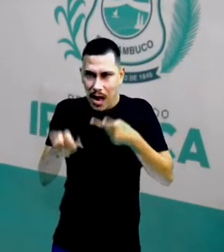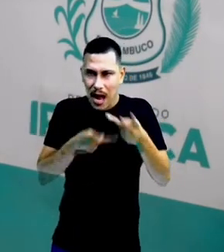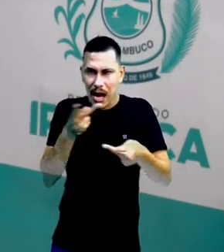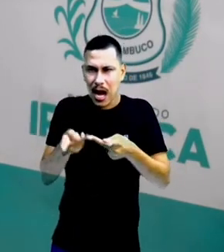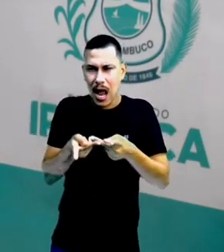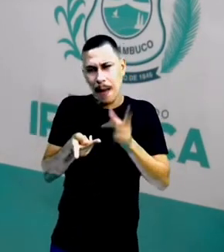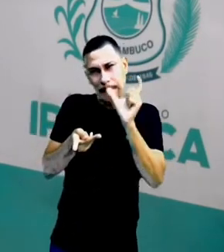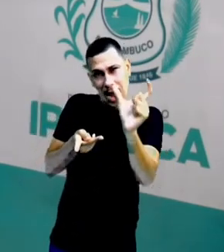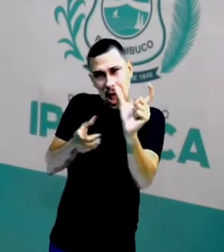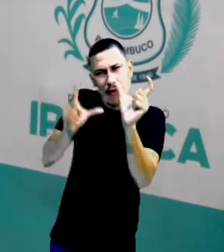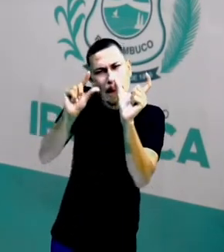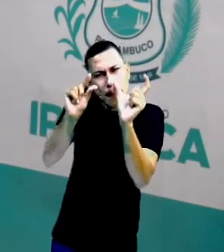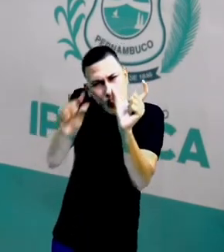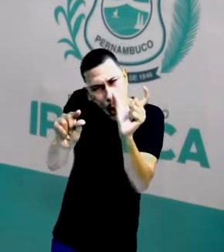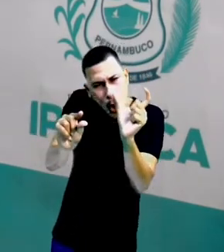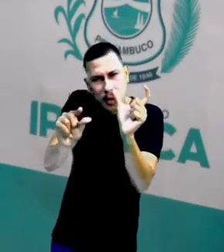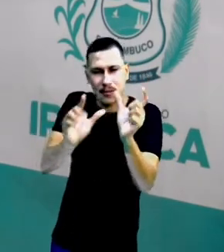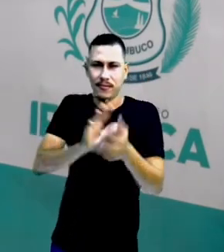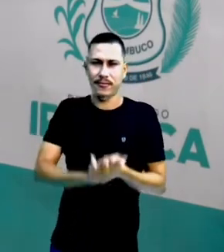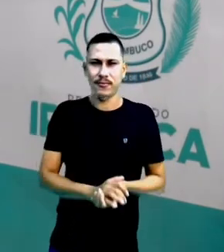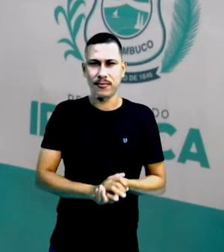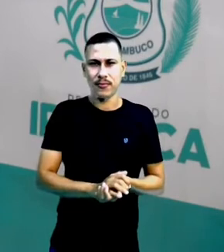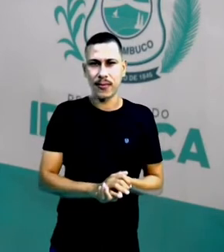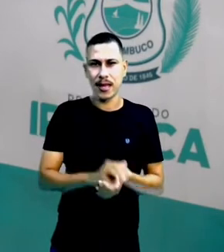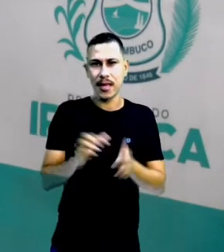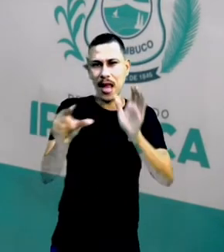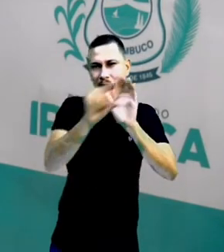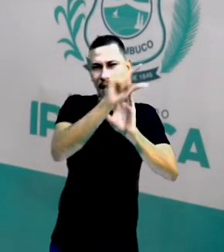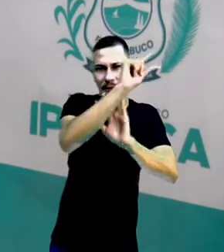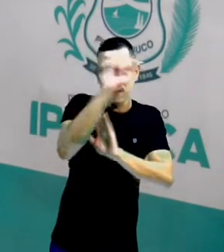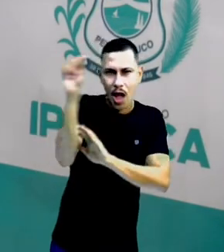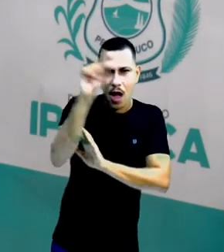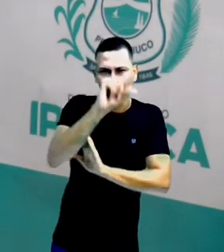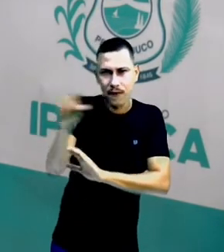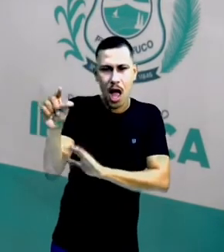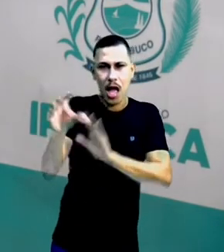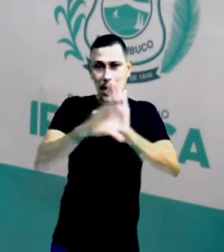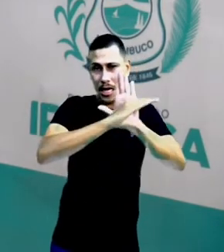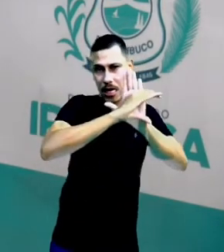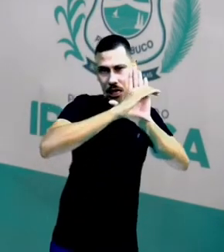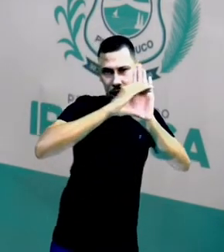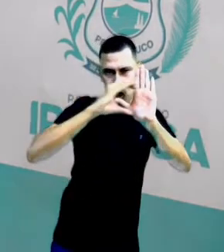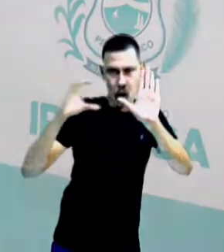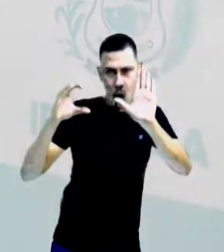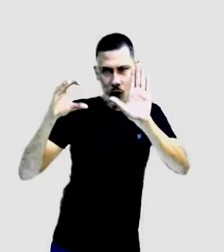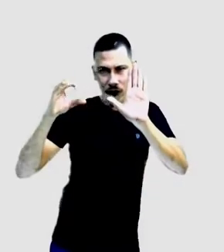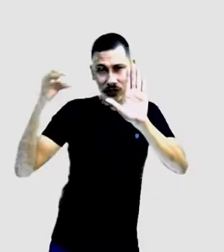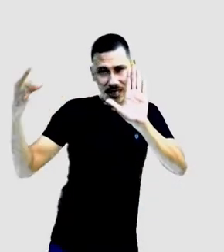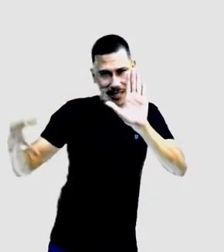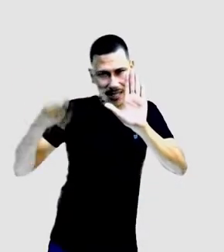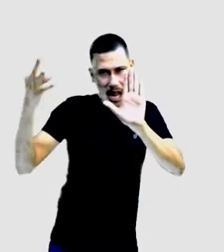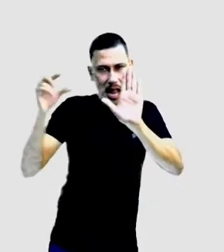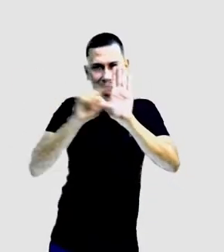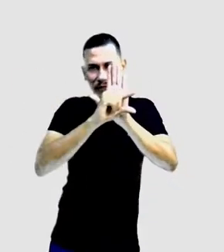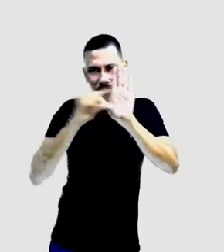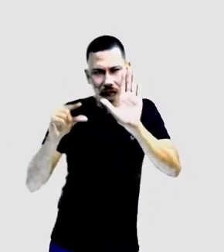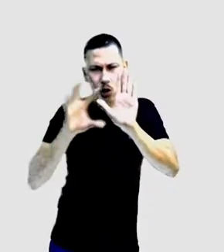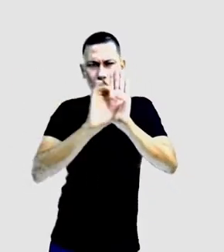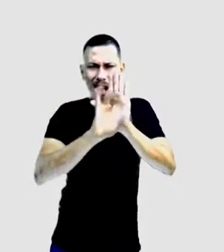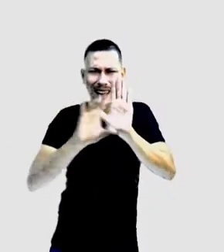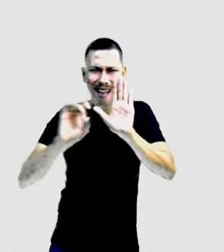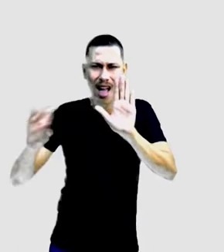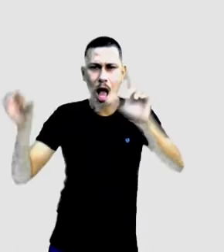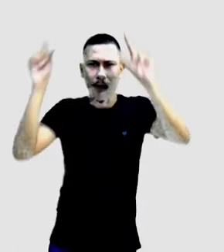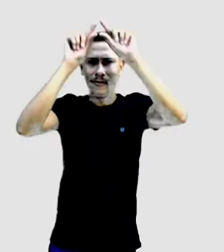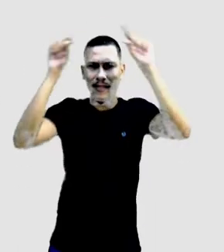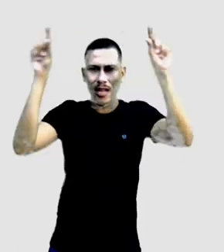poucas palavras. Veja que cada linha aqui, uma estrofe com três versos, cada linhazinha